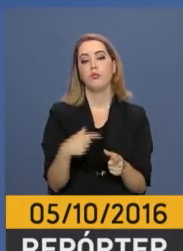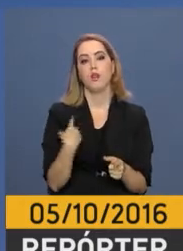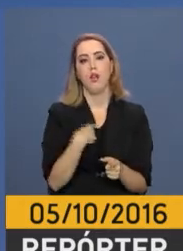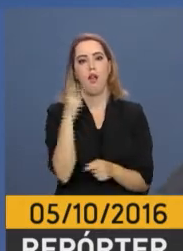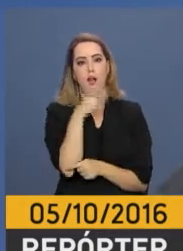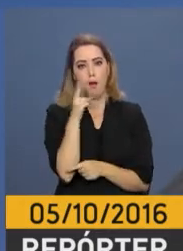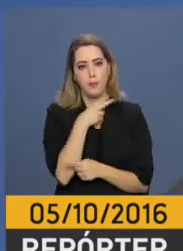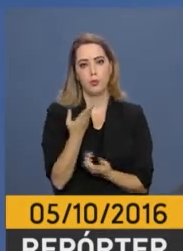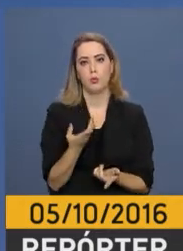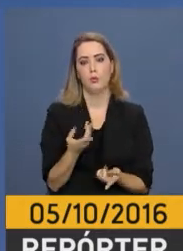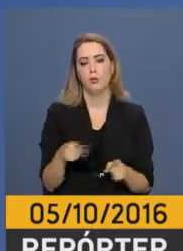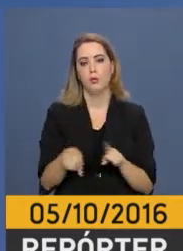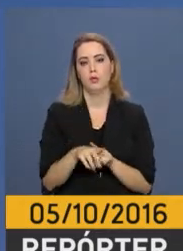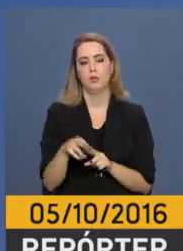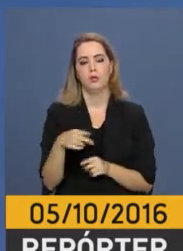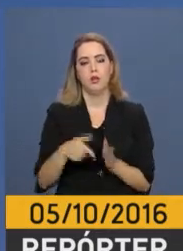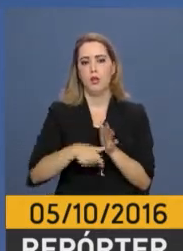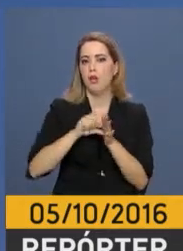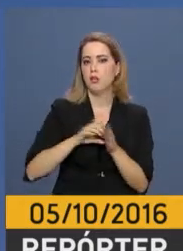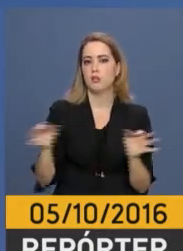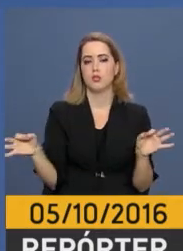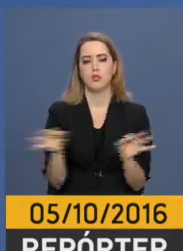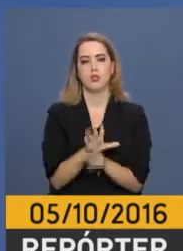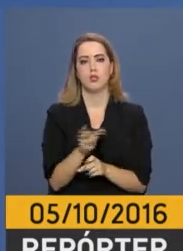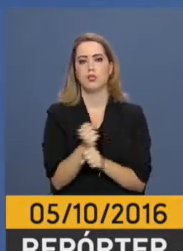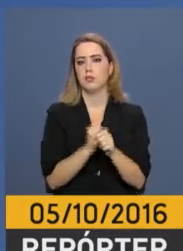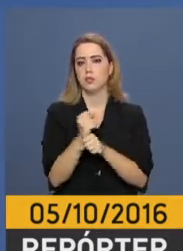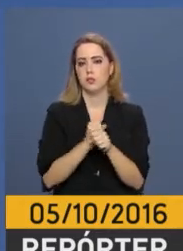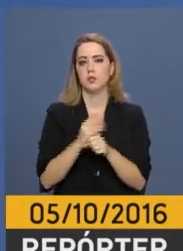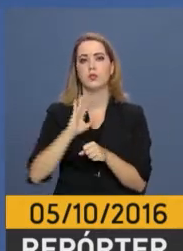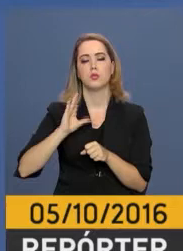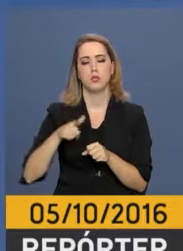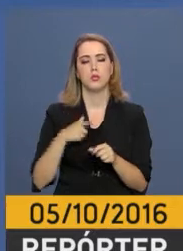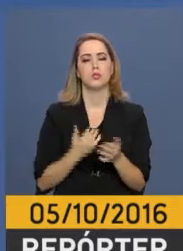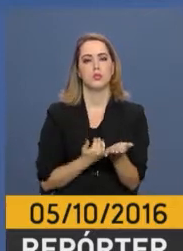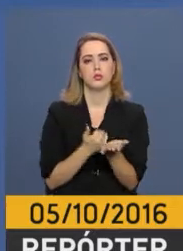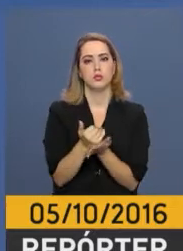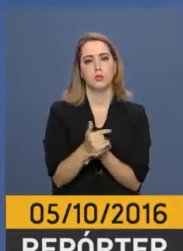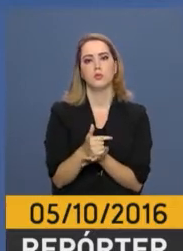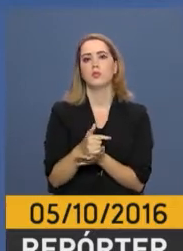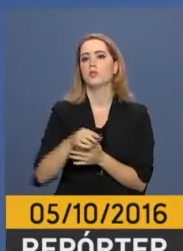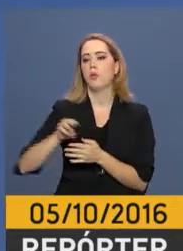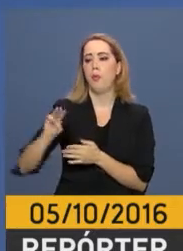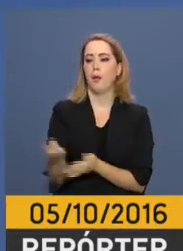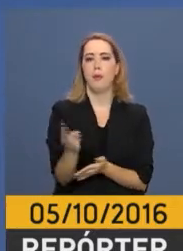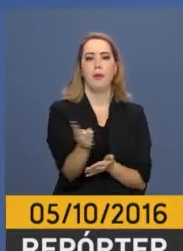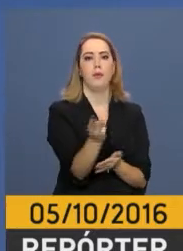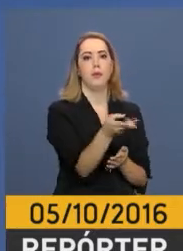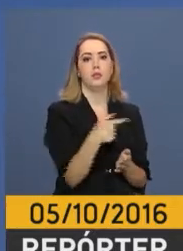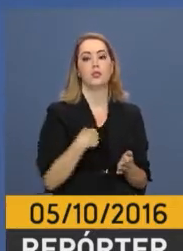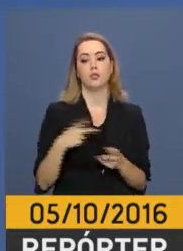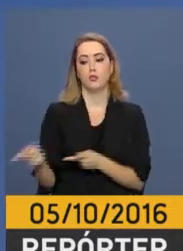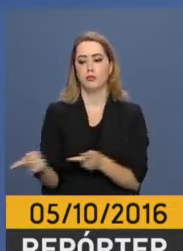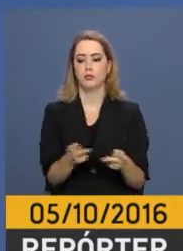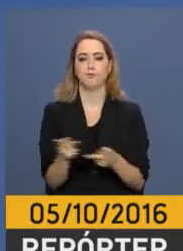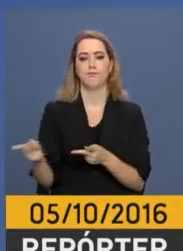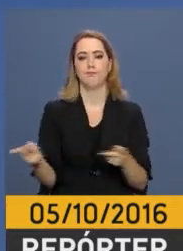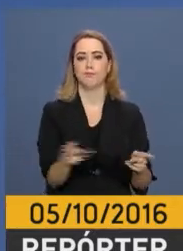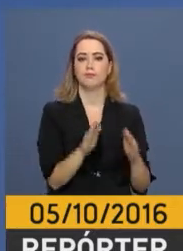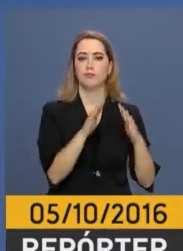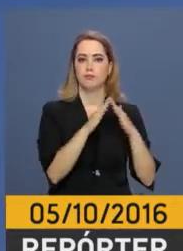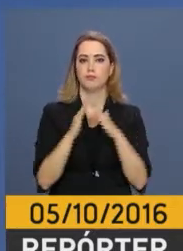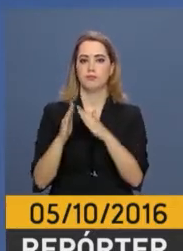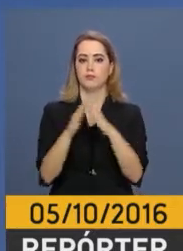eu acredito que antes de terminar o ano nós vamos ter já alguma alguns milhares de visitadores acompanhando crianças em casa